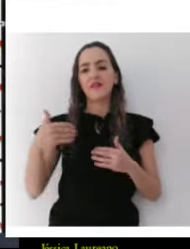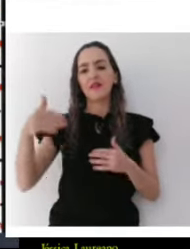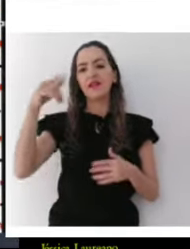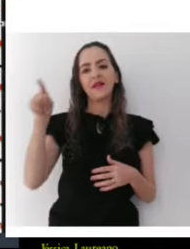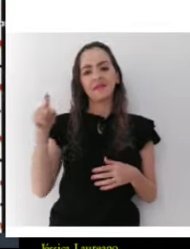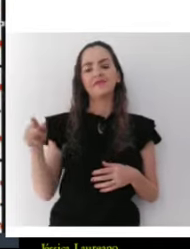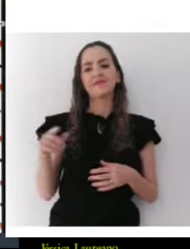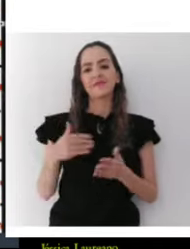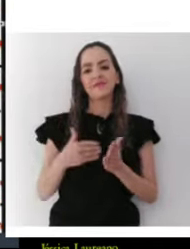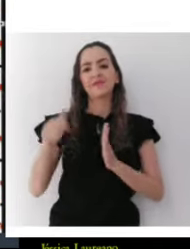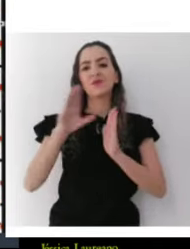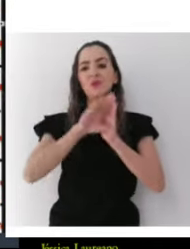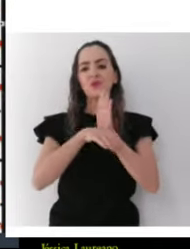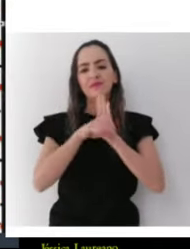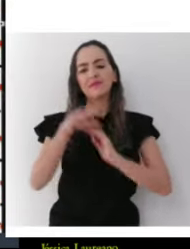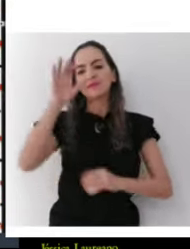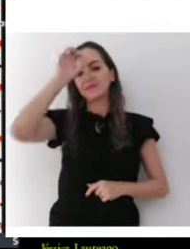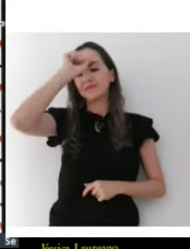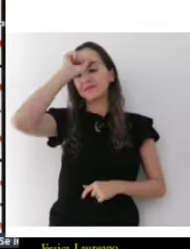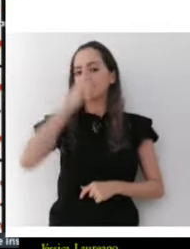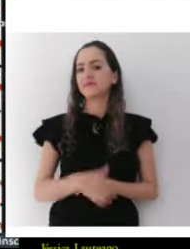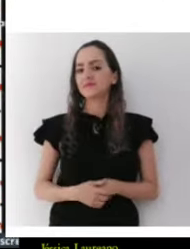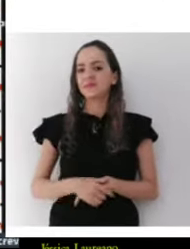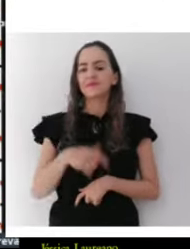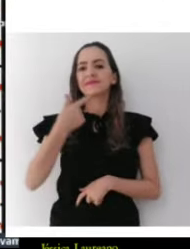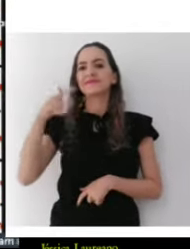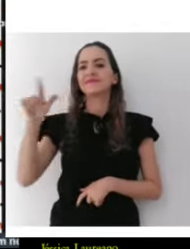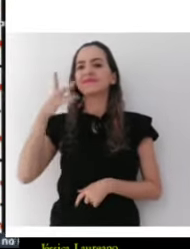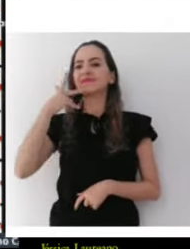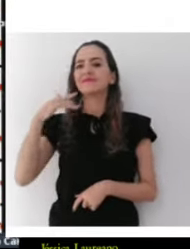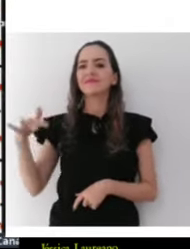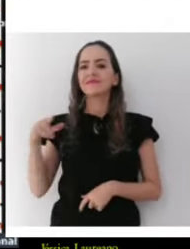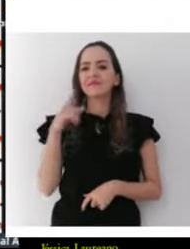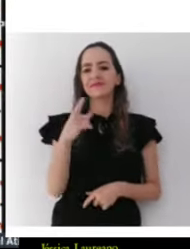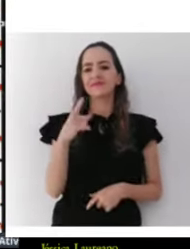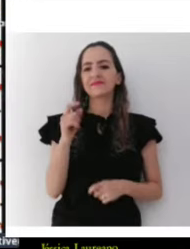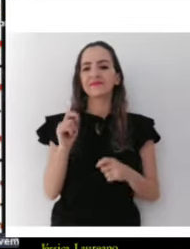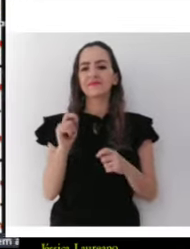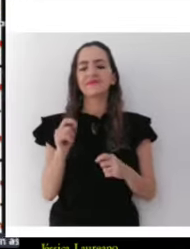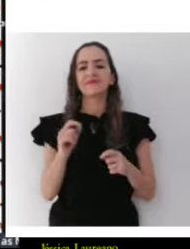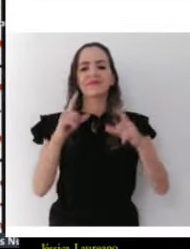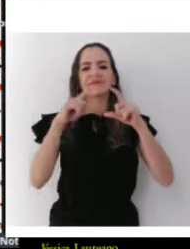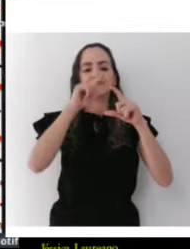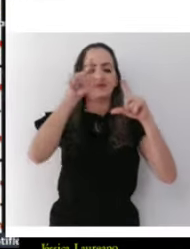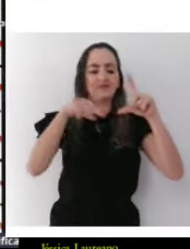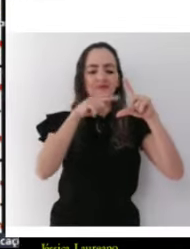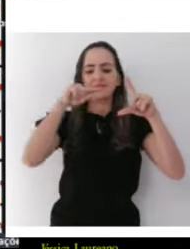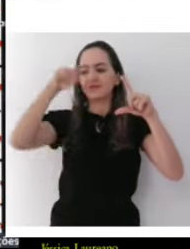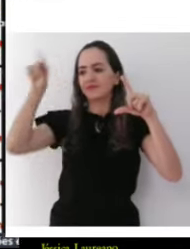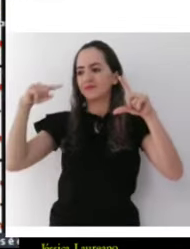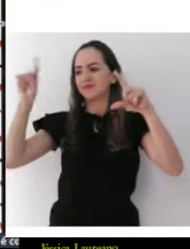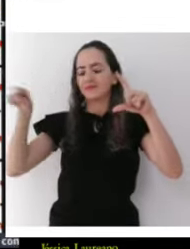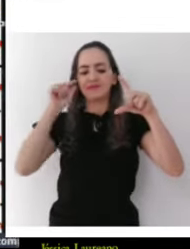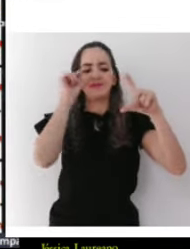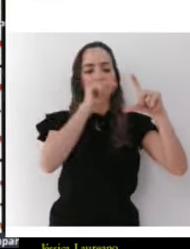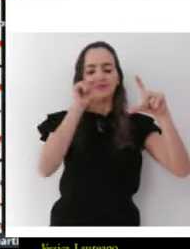E aí, a outra criança já fez usando a divisão, a distribuição nos círculos. Então, assim, eu quero dizer para vocês